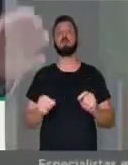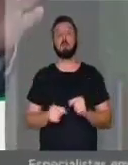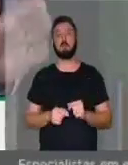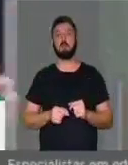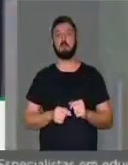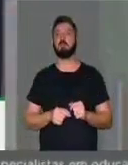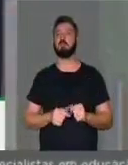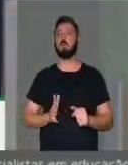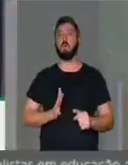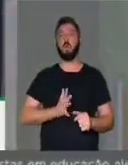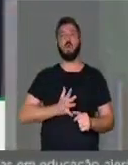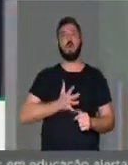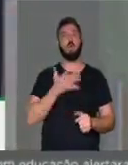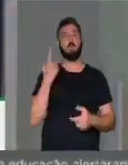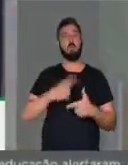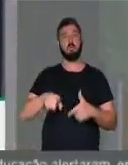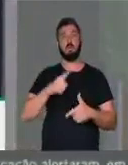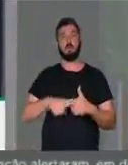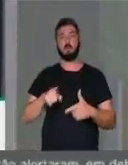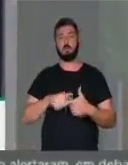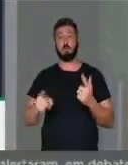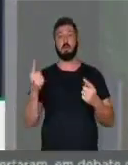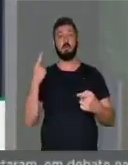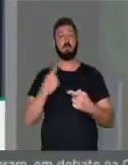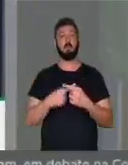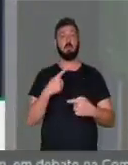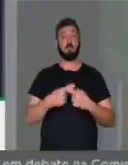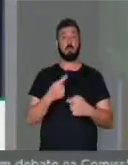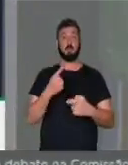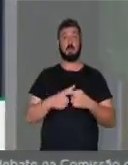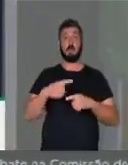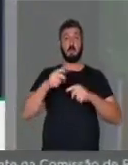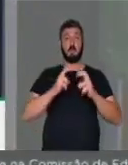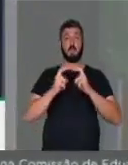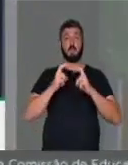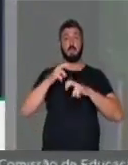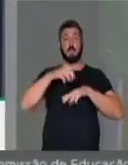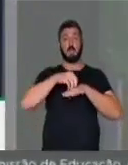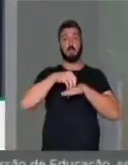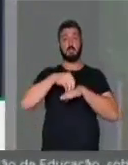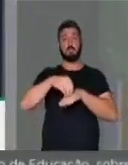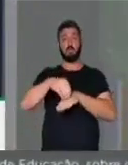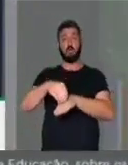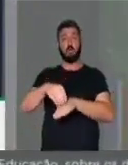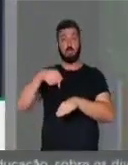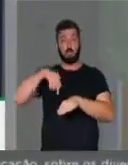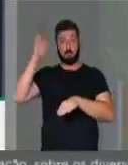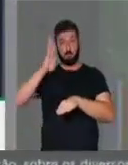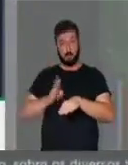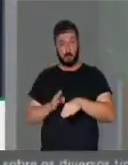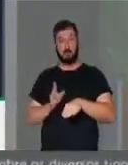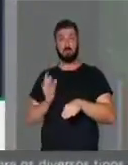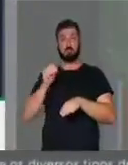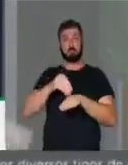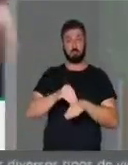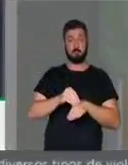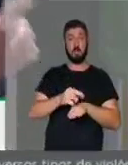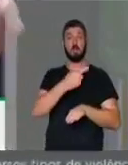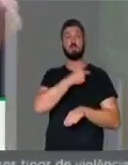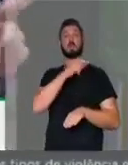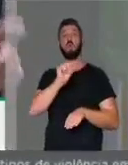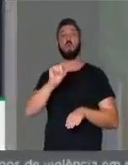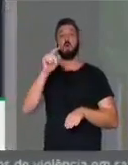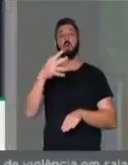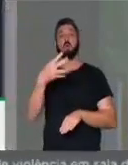nós terríveis consequências, pois o setor de transporte é responsável no Brasil, deputado Isalci,